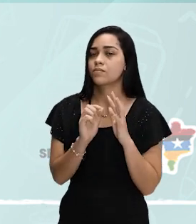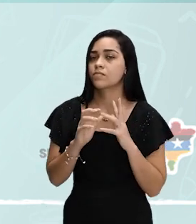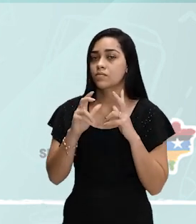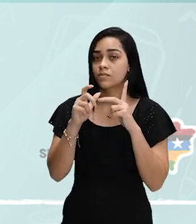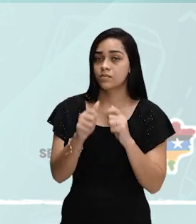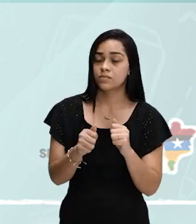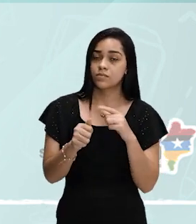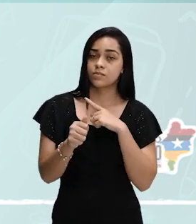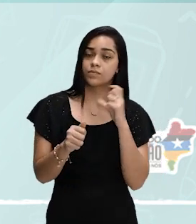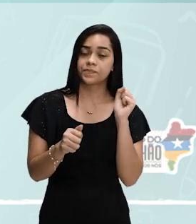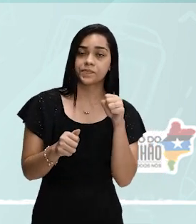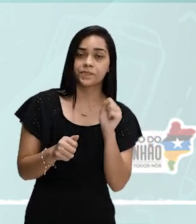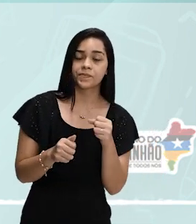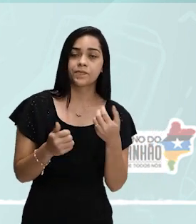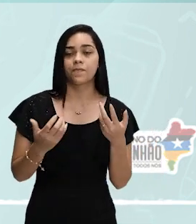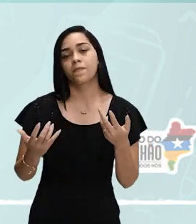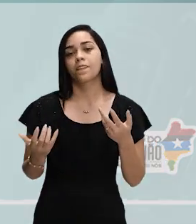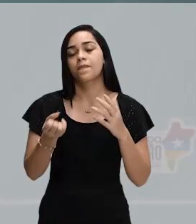todas essas